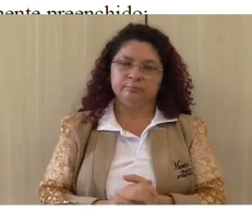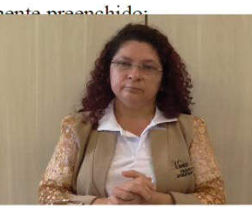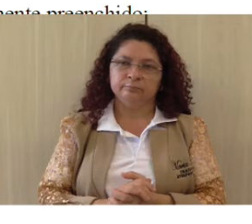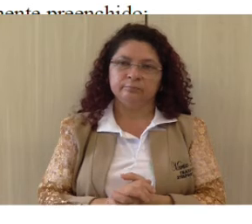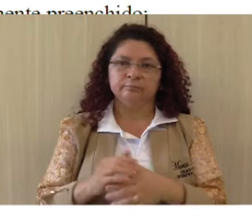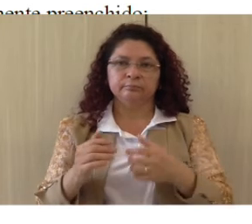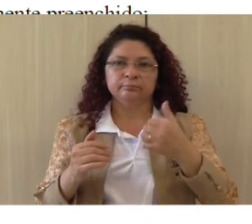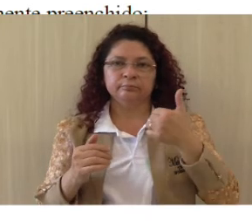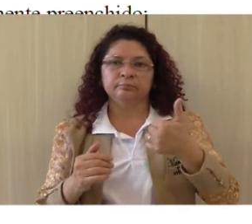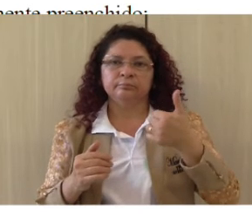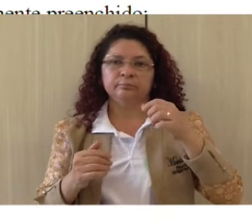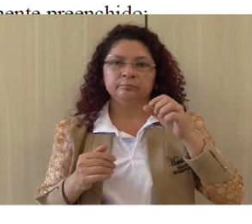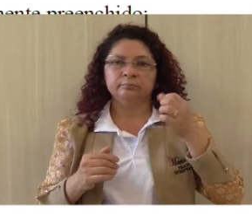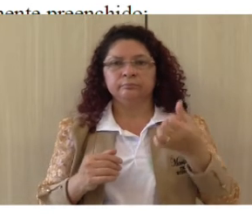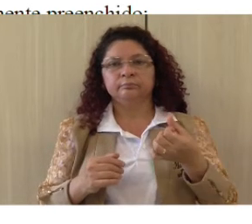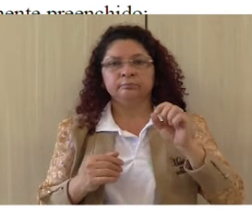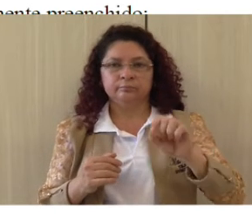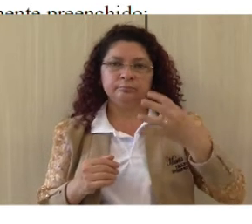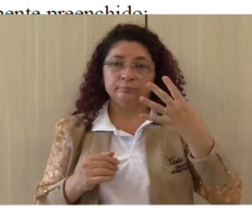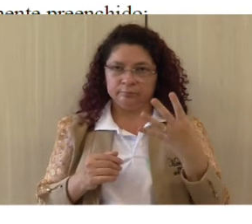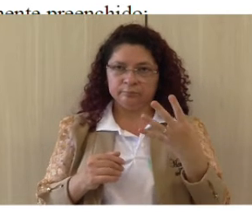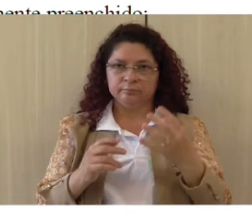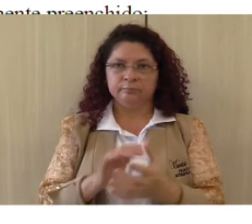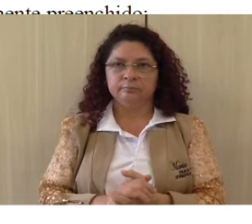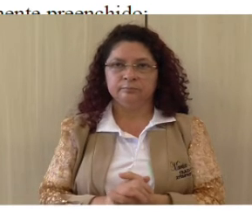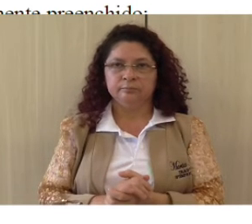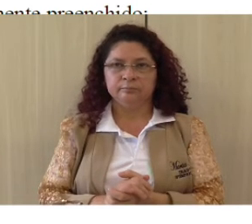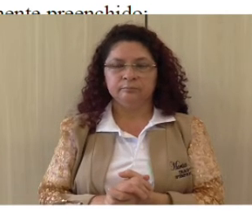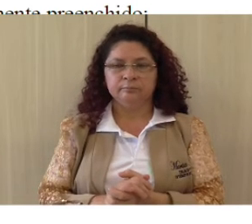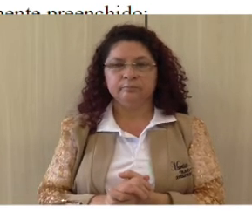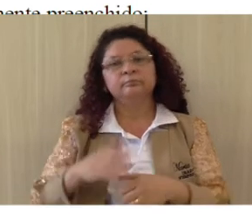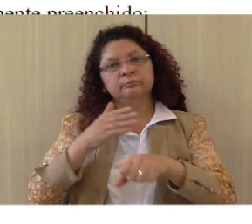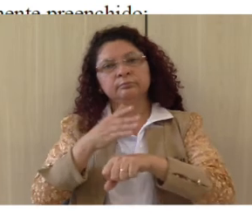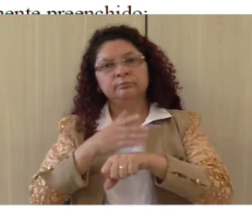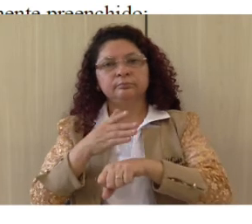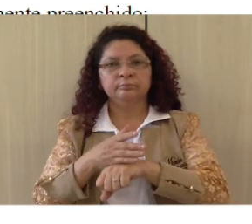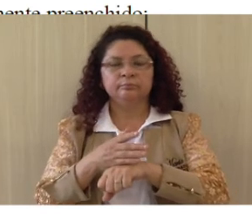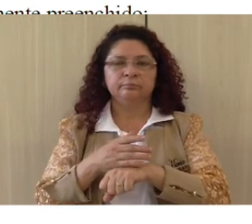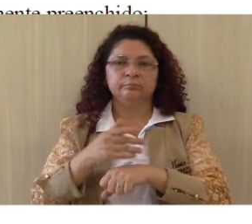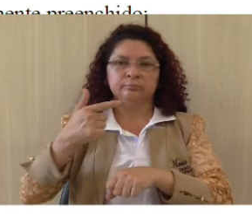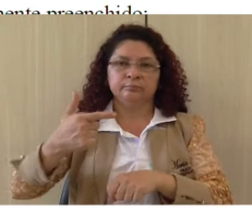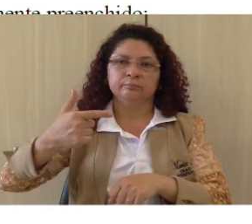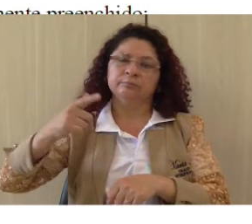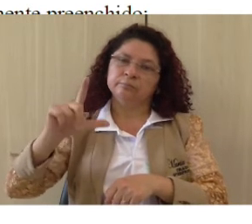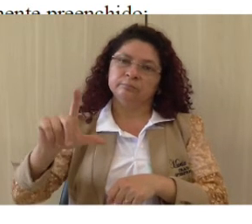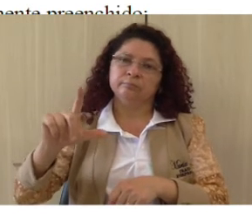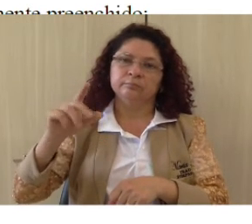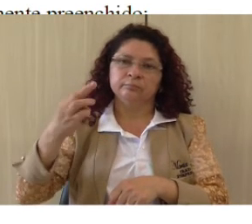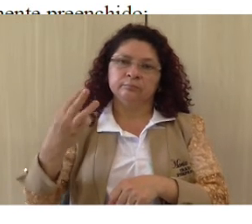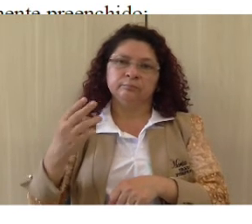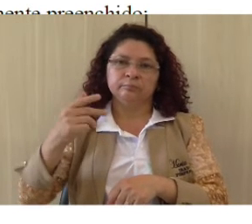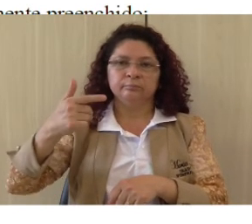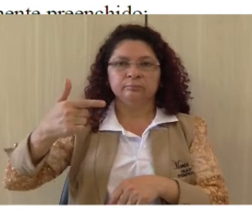Item 16.4. Os candidatos aprovados nas modalidades de concorrência L1, L3, L5